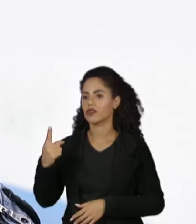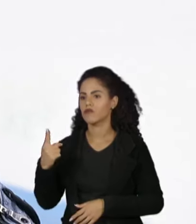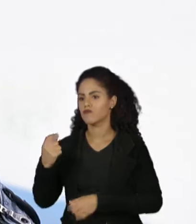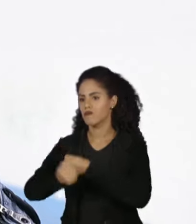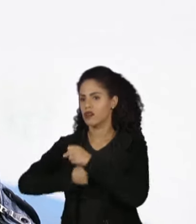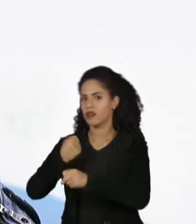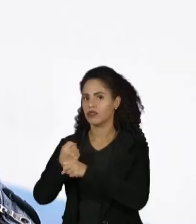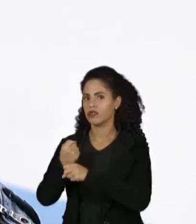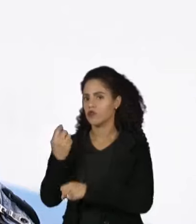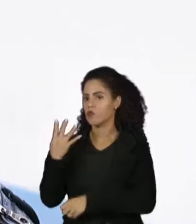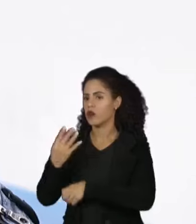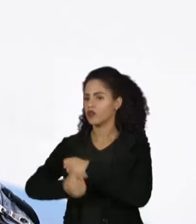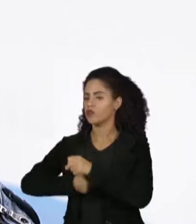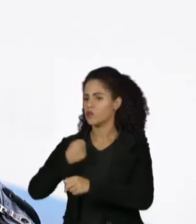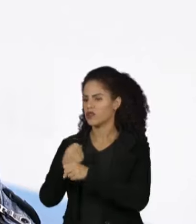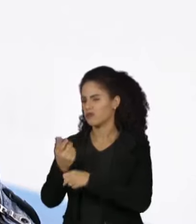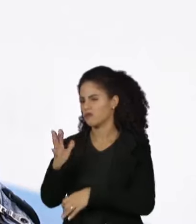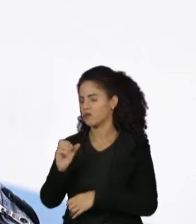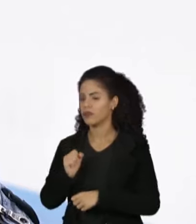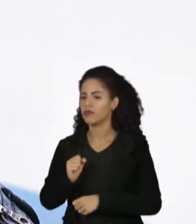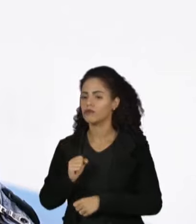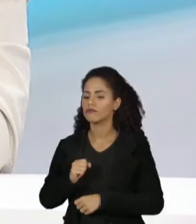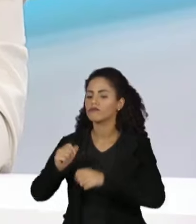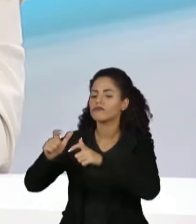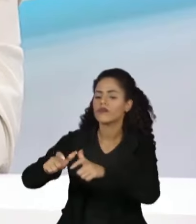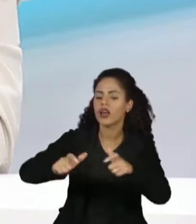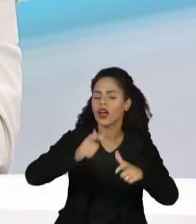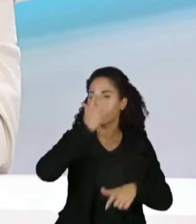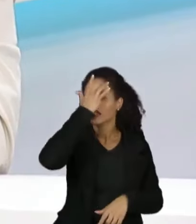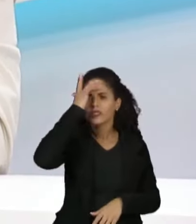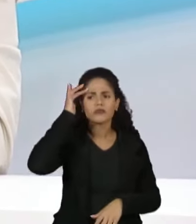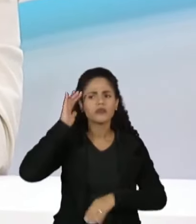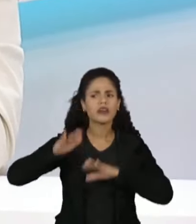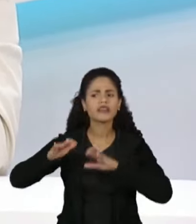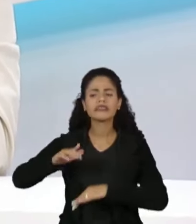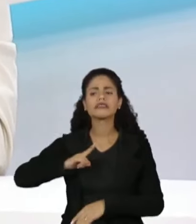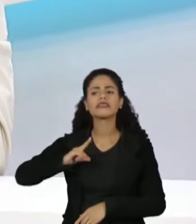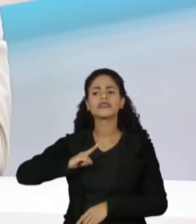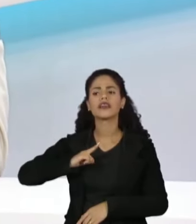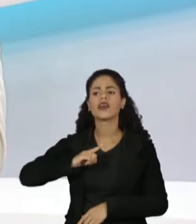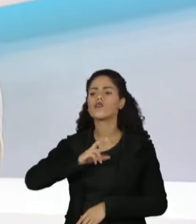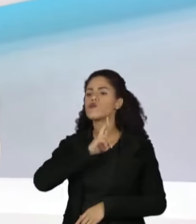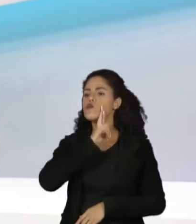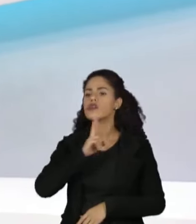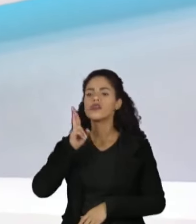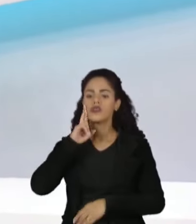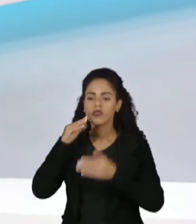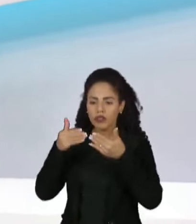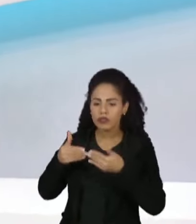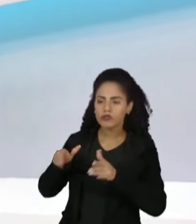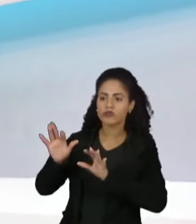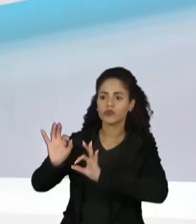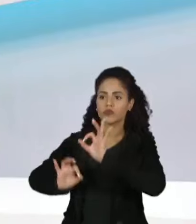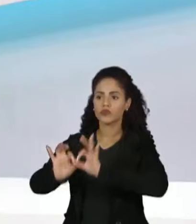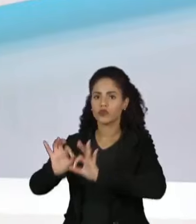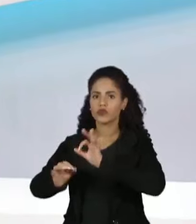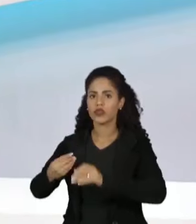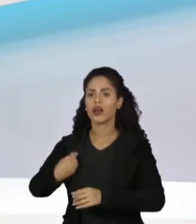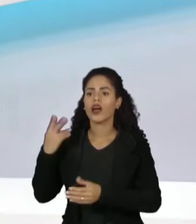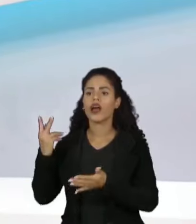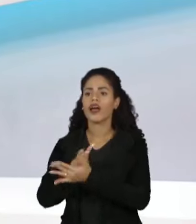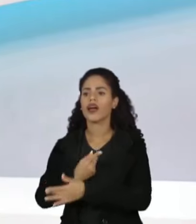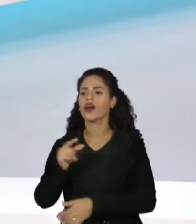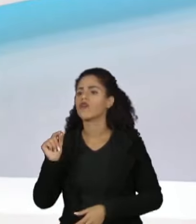anos. Onde que essas pessoas que às vezes têm abrir um restaurante como um projeto de vida estão